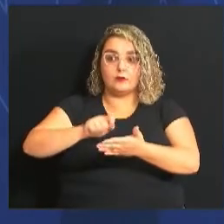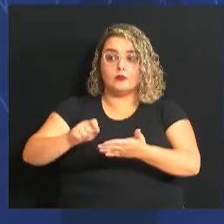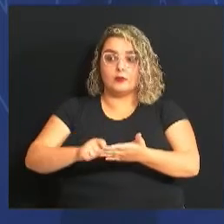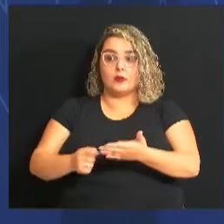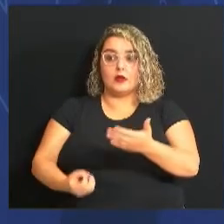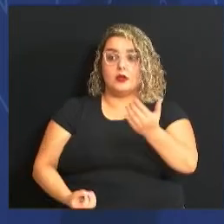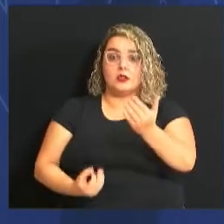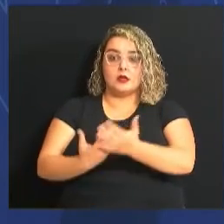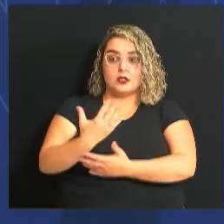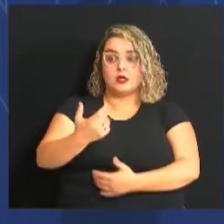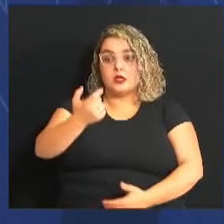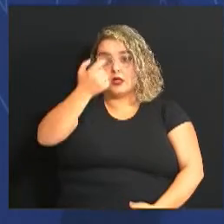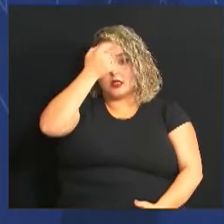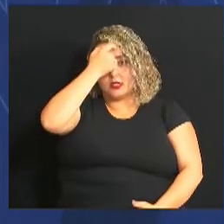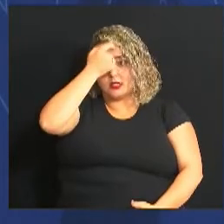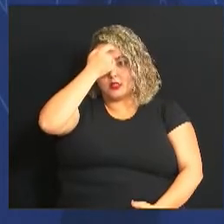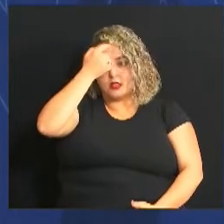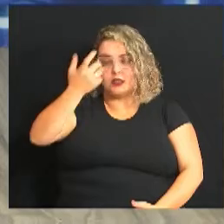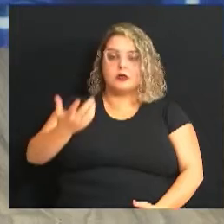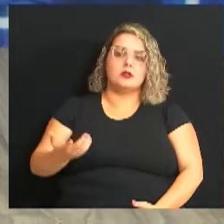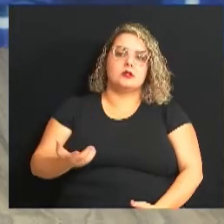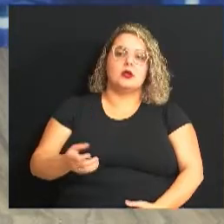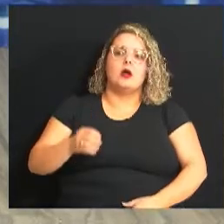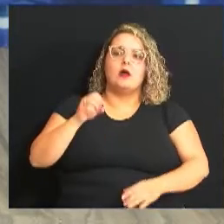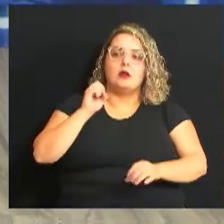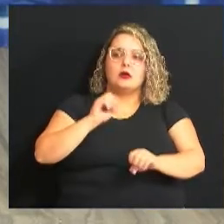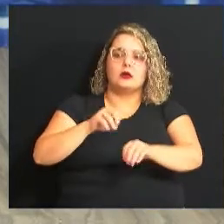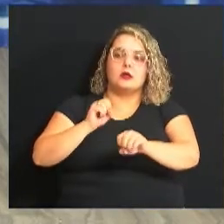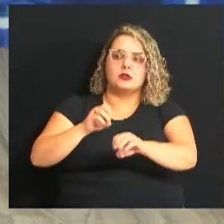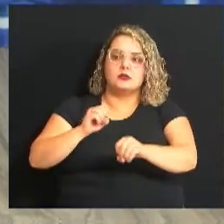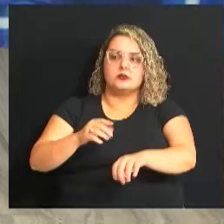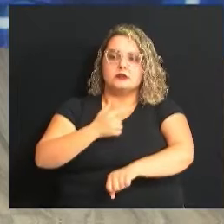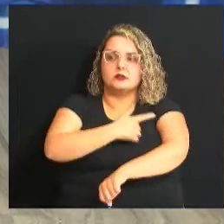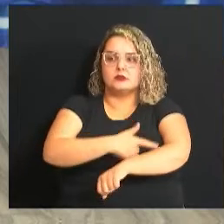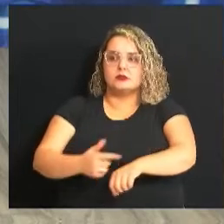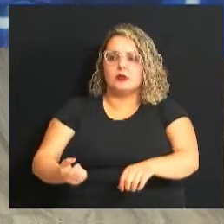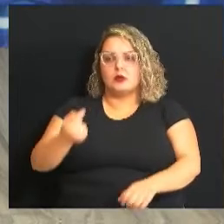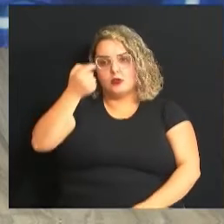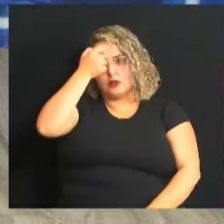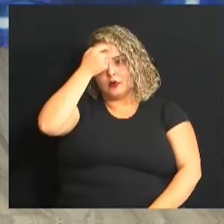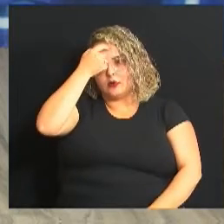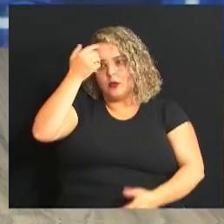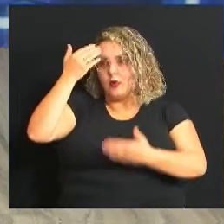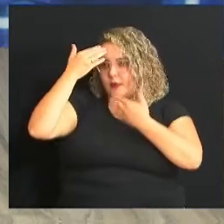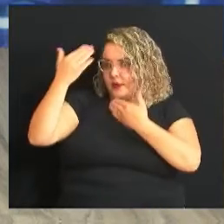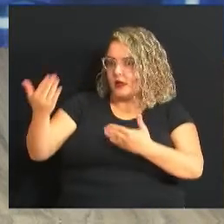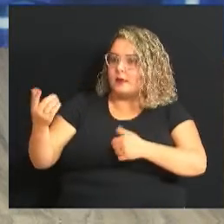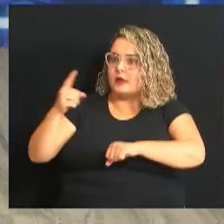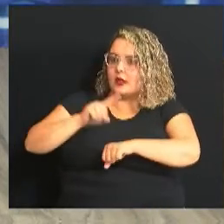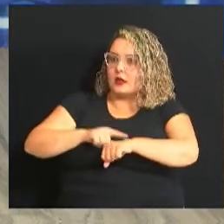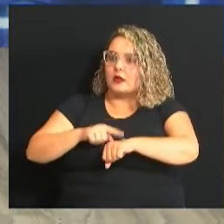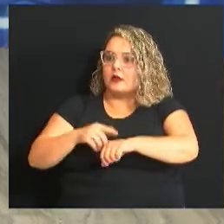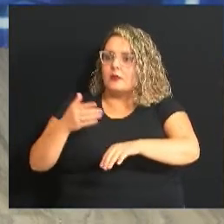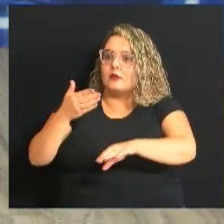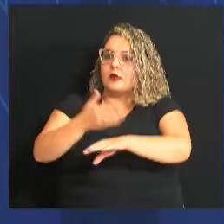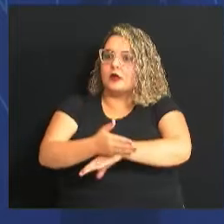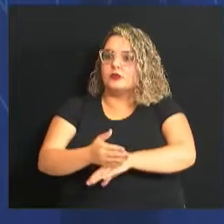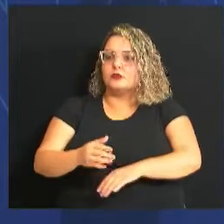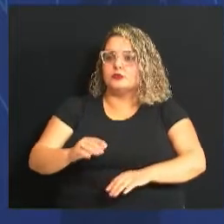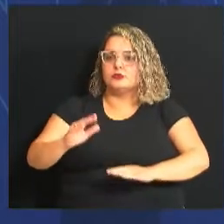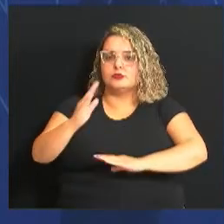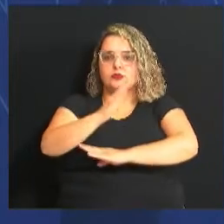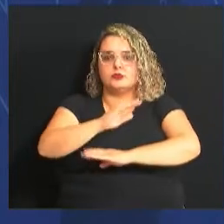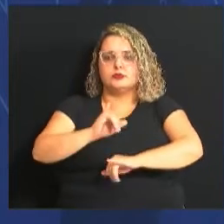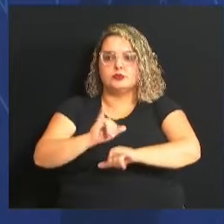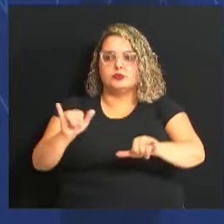Criação Consciente. Então, Miguel, muitíssimo obrigado pela disponibilidade do seu tempo em participar aqui do nosso telejornal, do nosso